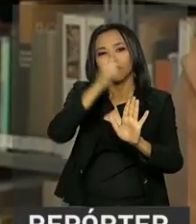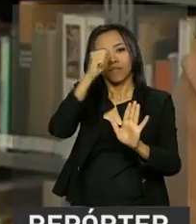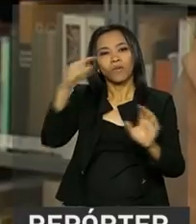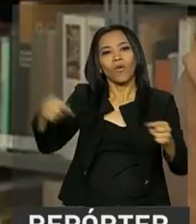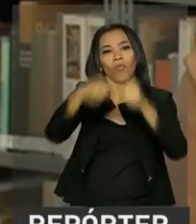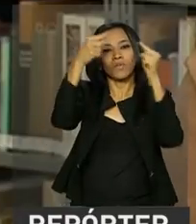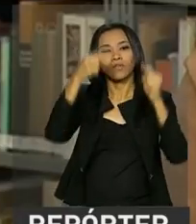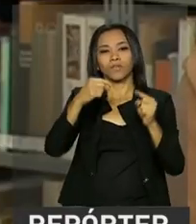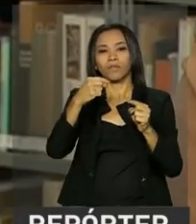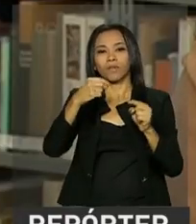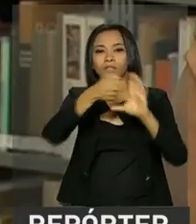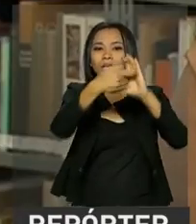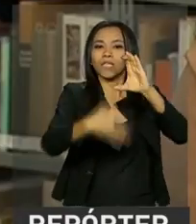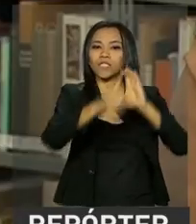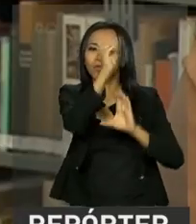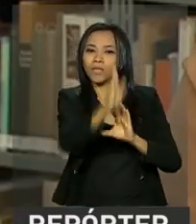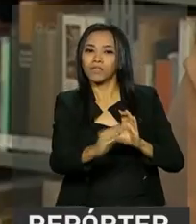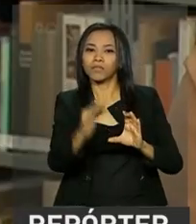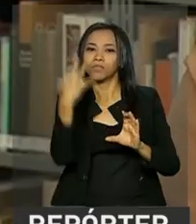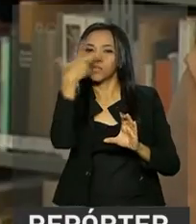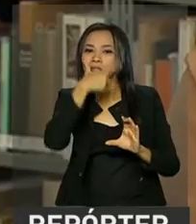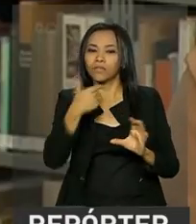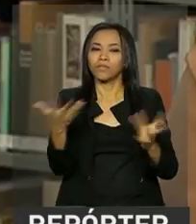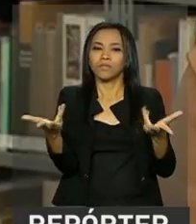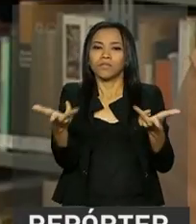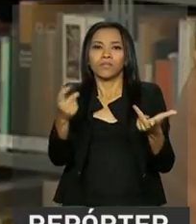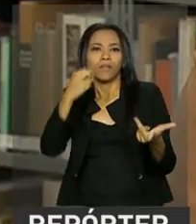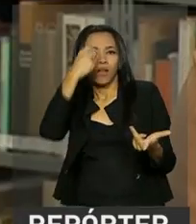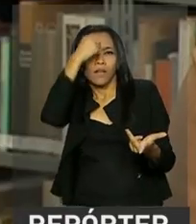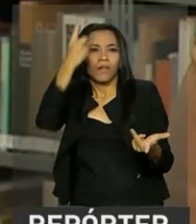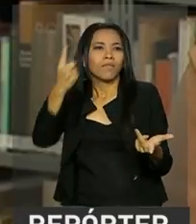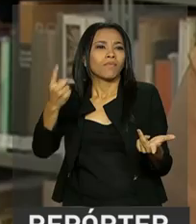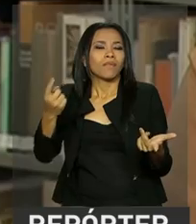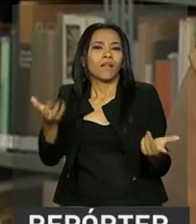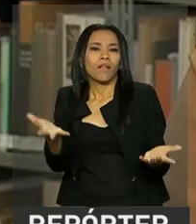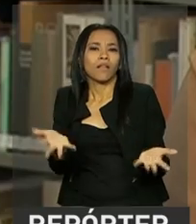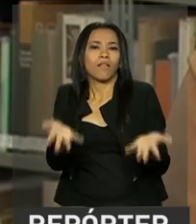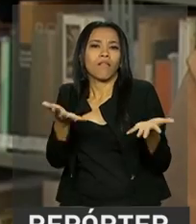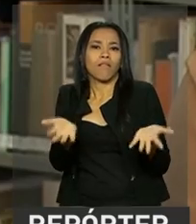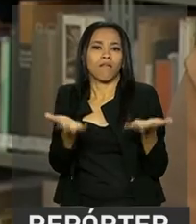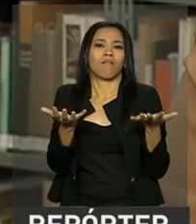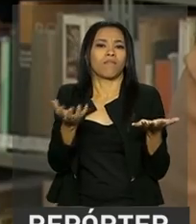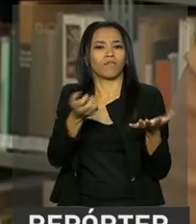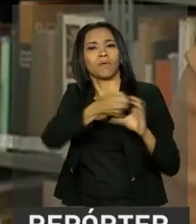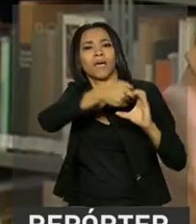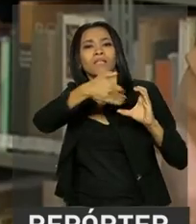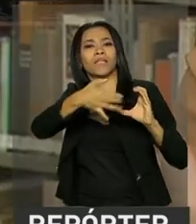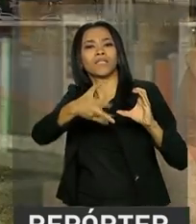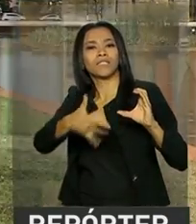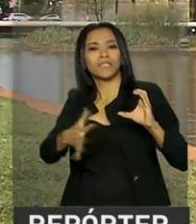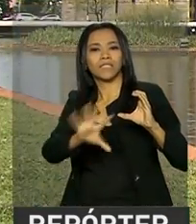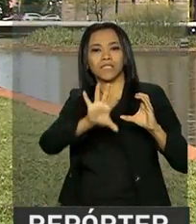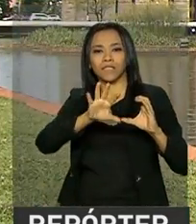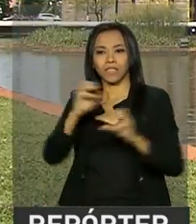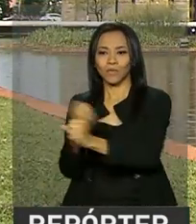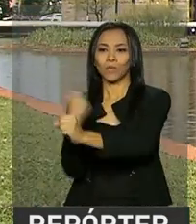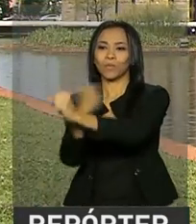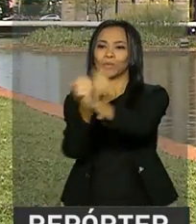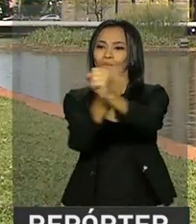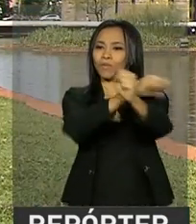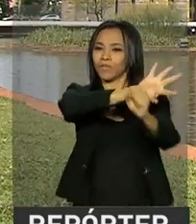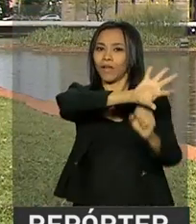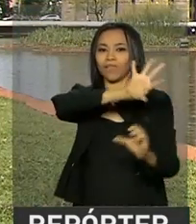vive num sentido leve com essa dimensão que